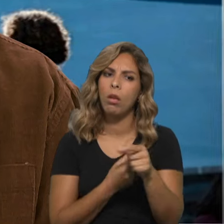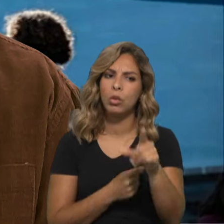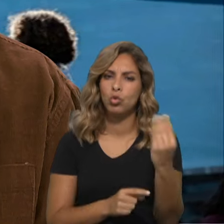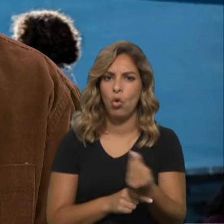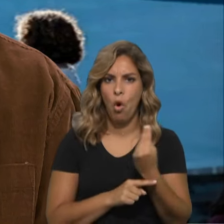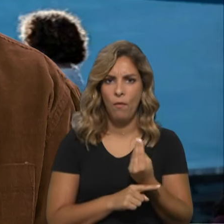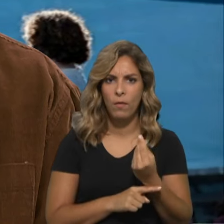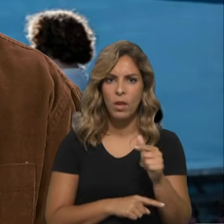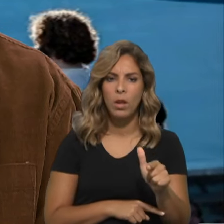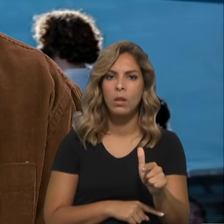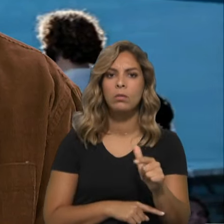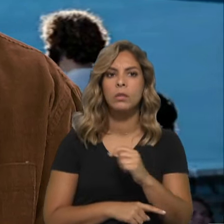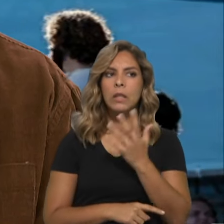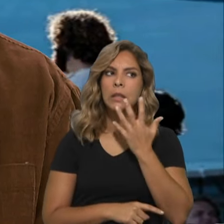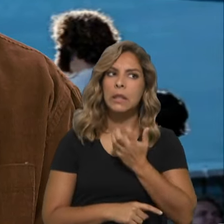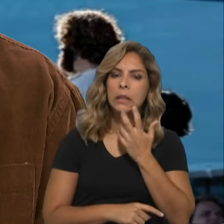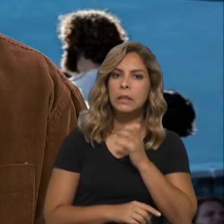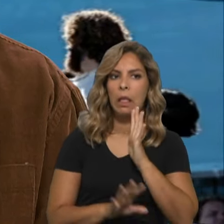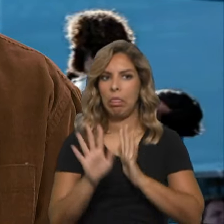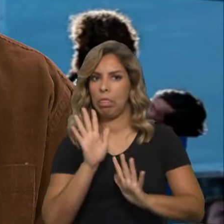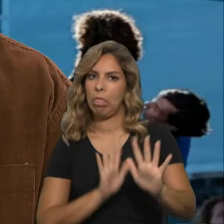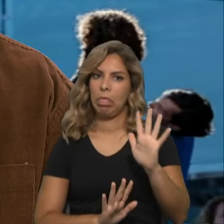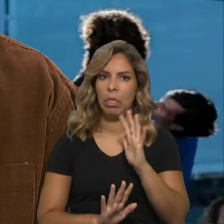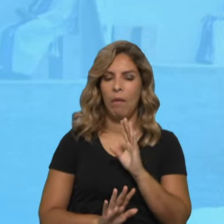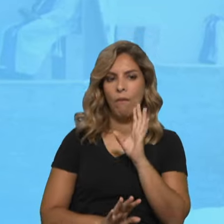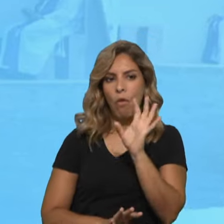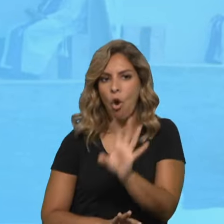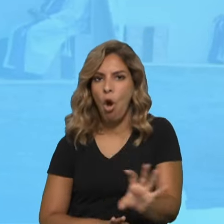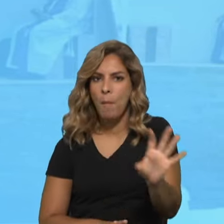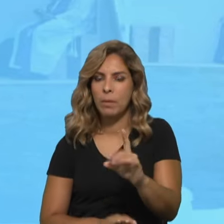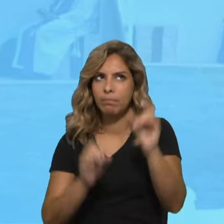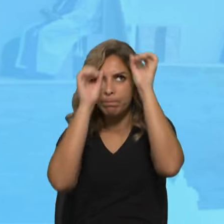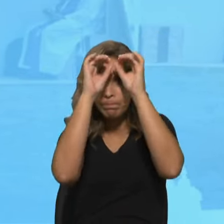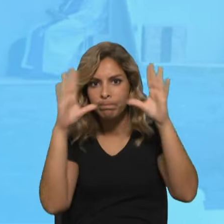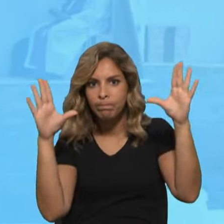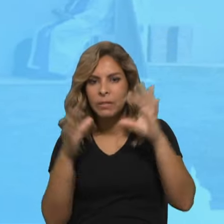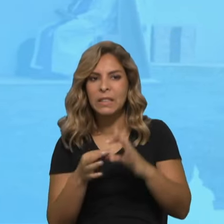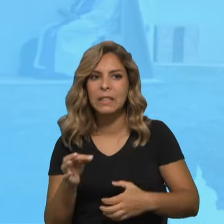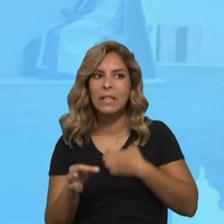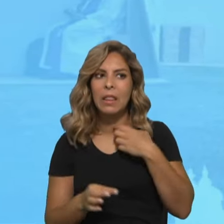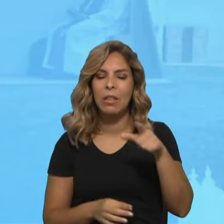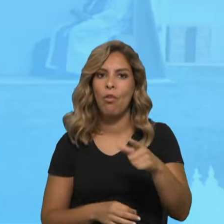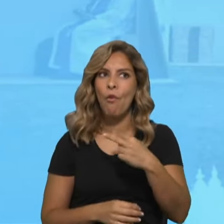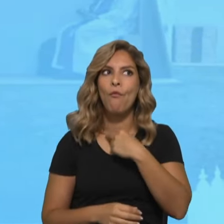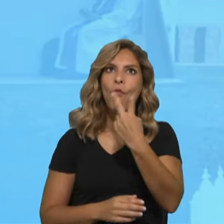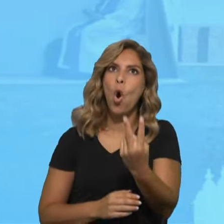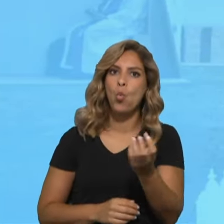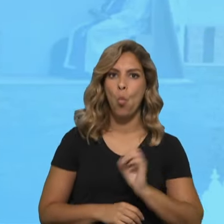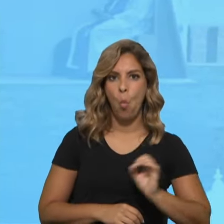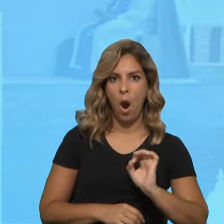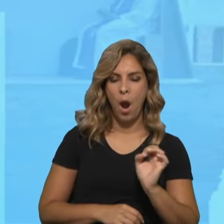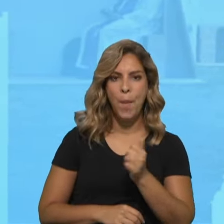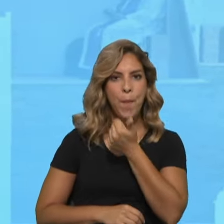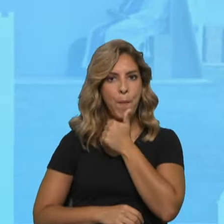têm Apesar deste receio Apesar deste desta noção de sentirem que não têm voz mas é Tod um